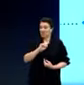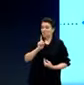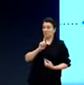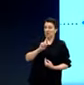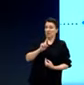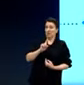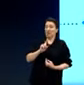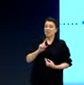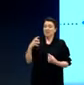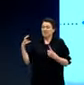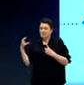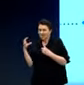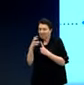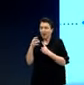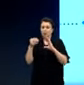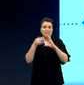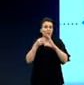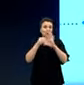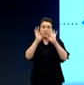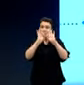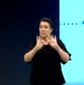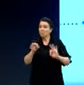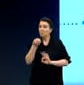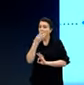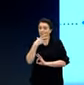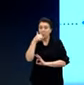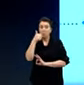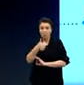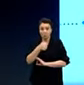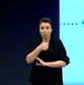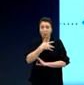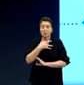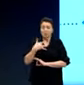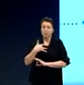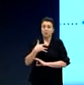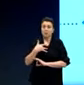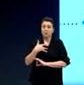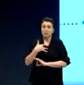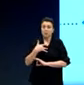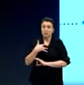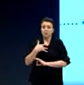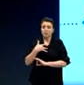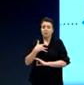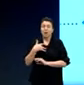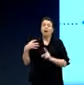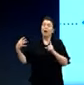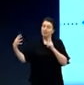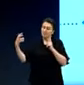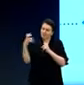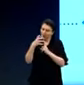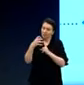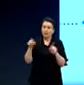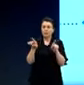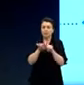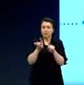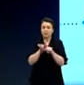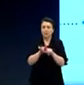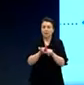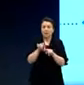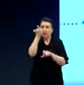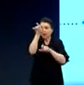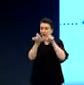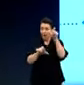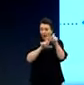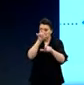acabar atacando células normais, células que estão ali de boas, que não tem nada a ver, não estão causando mal nenhum. Então, essas pessoas